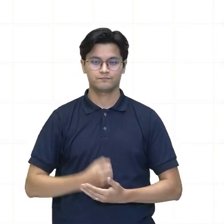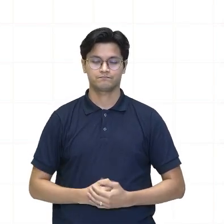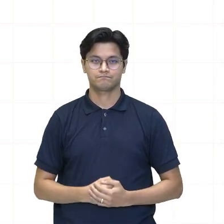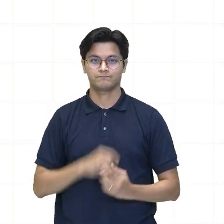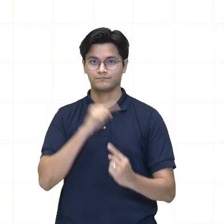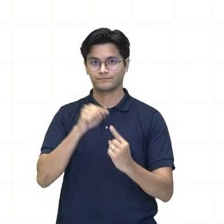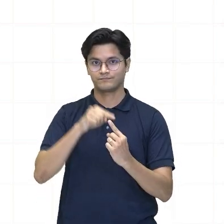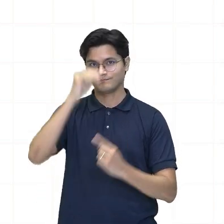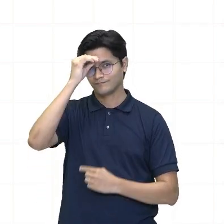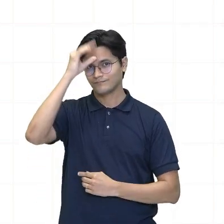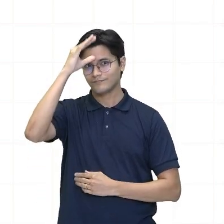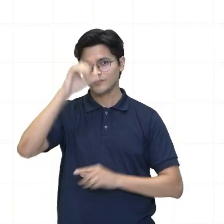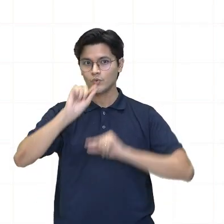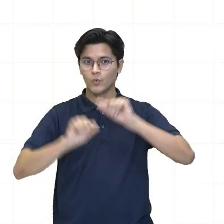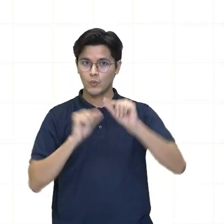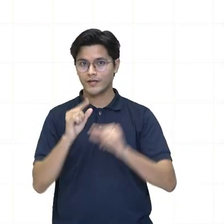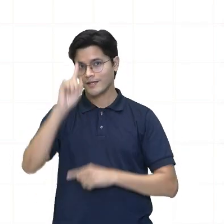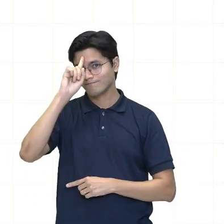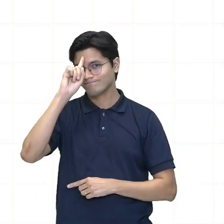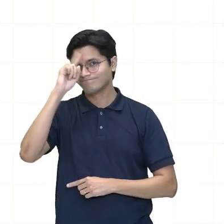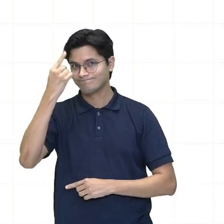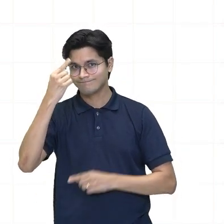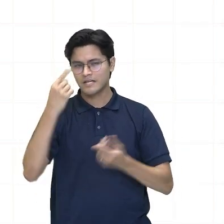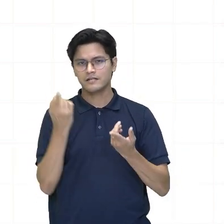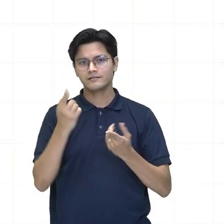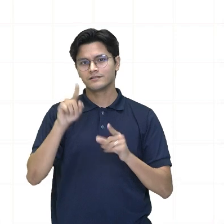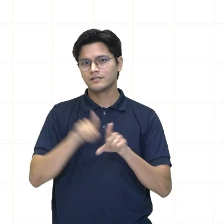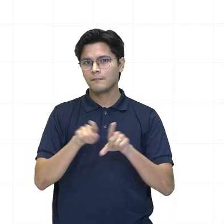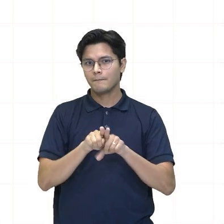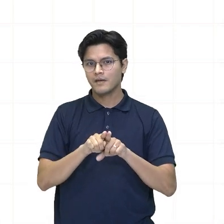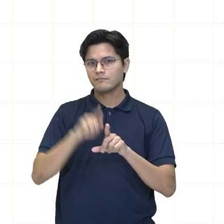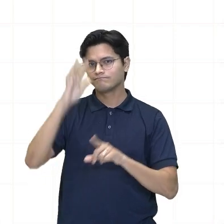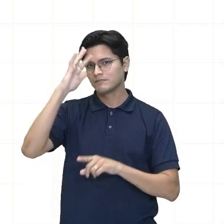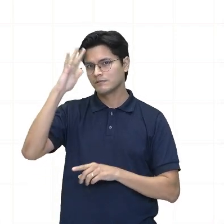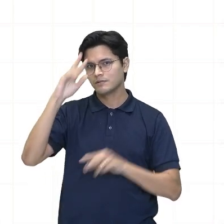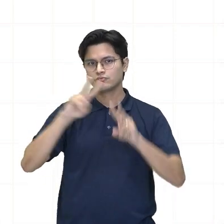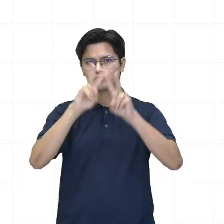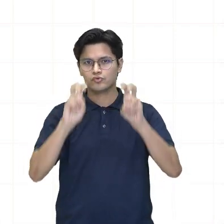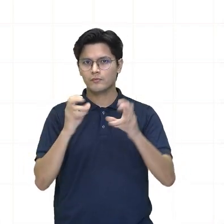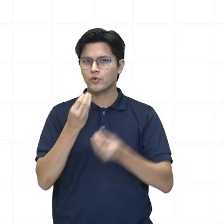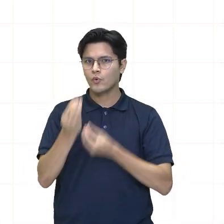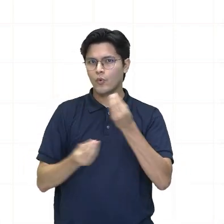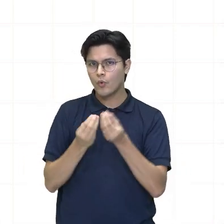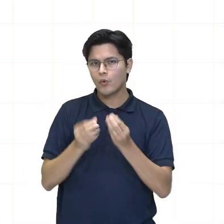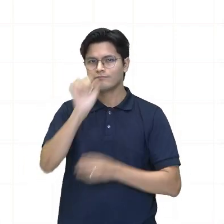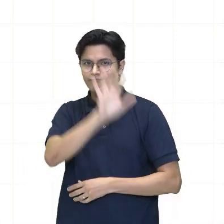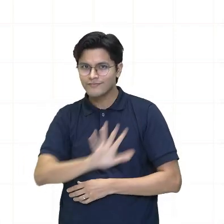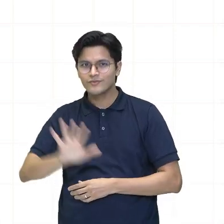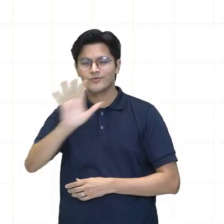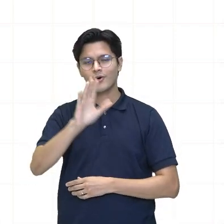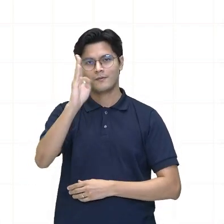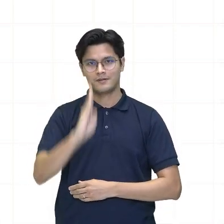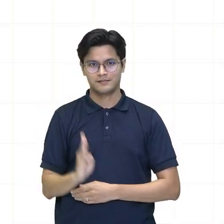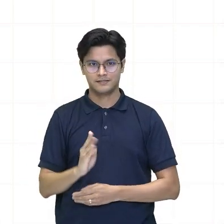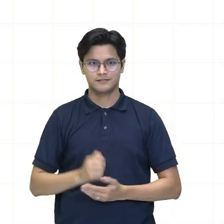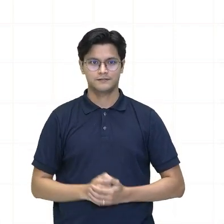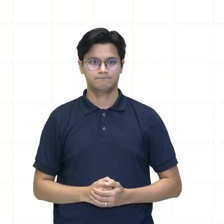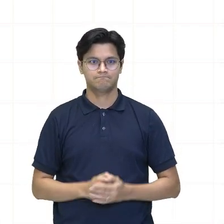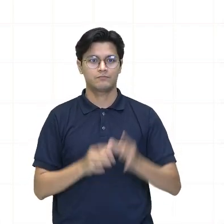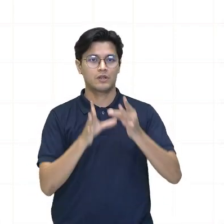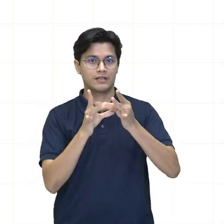conhecimento é ideias e concepções sobre a formação territorial do Brasil. E no detalhamento, nós